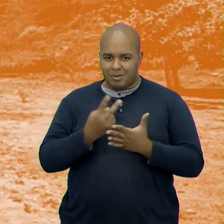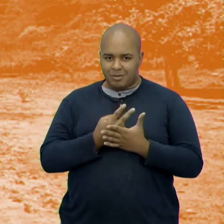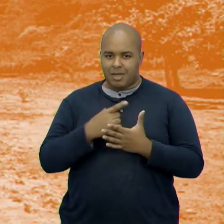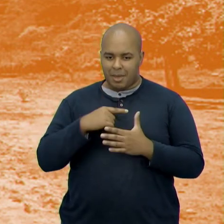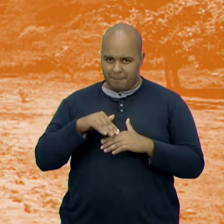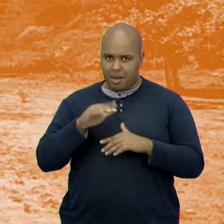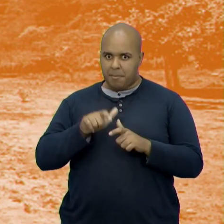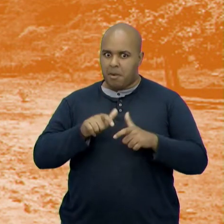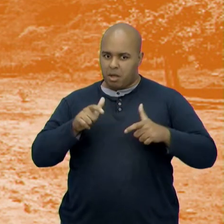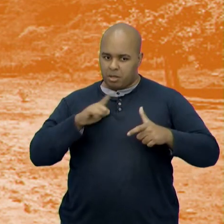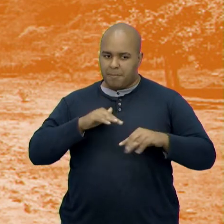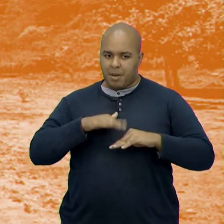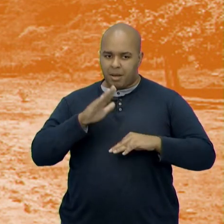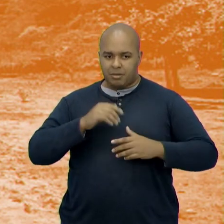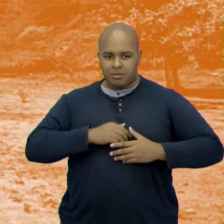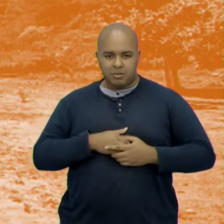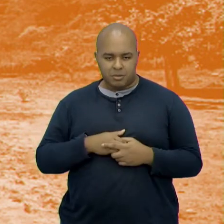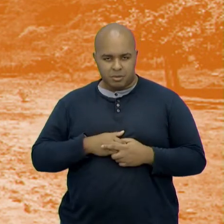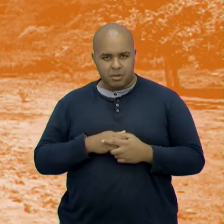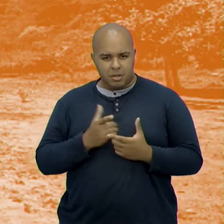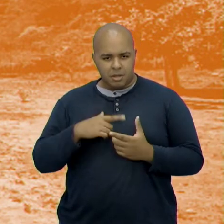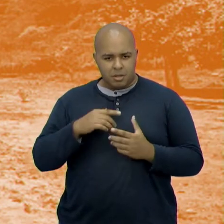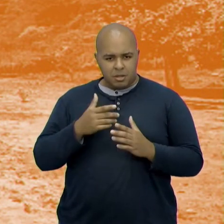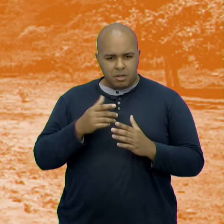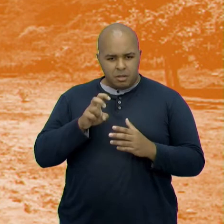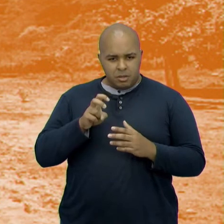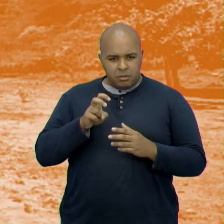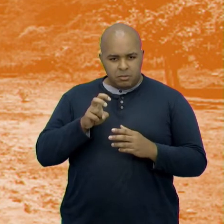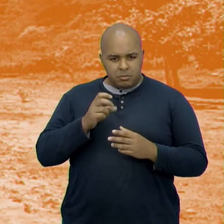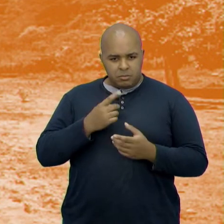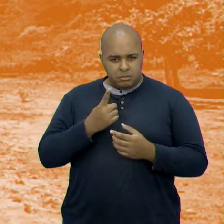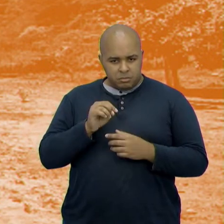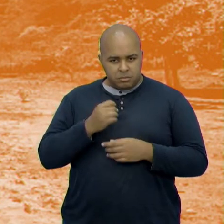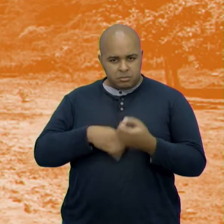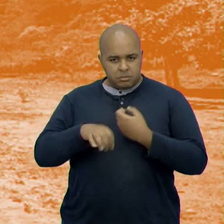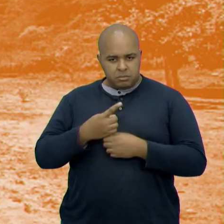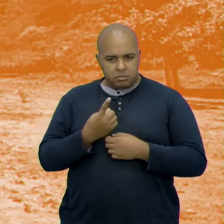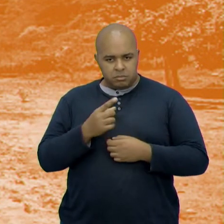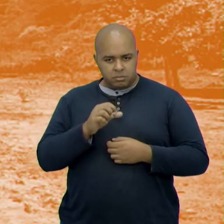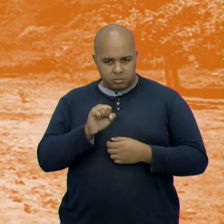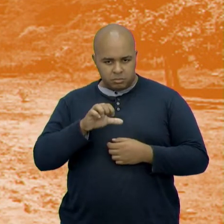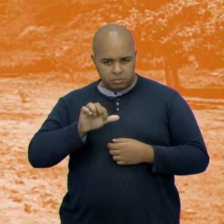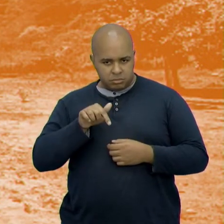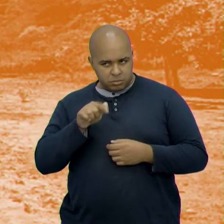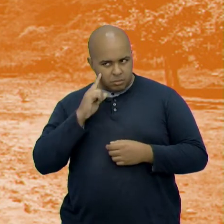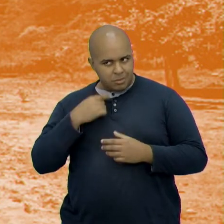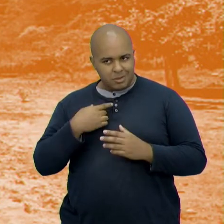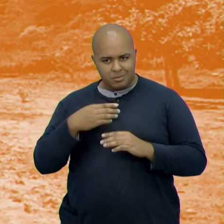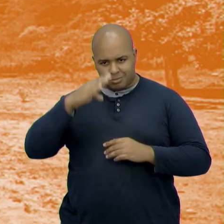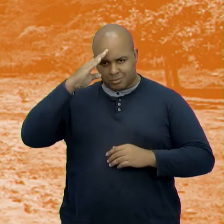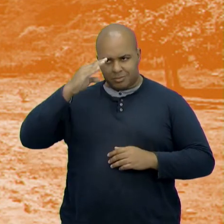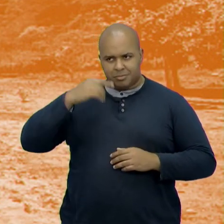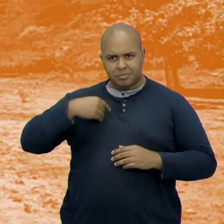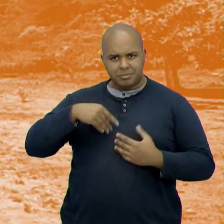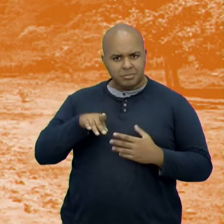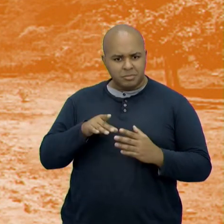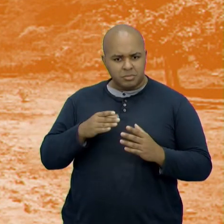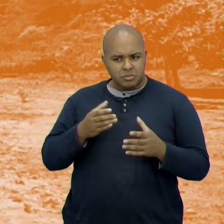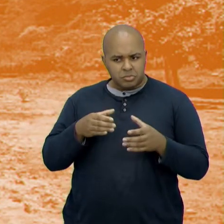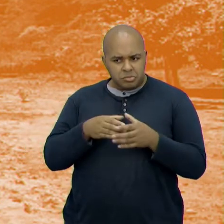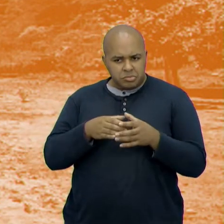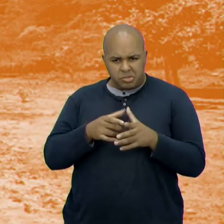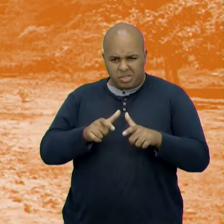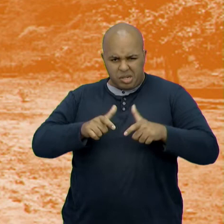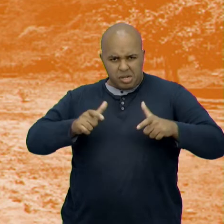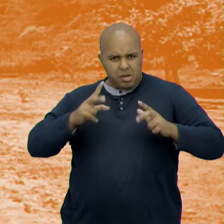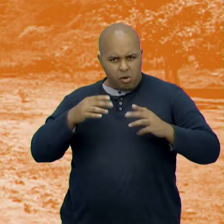é muito maior, tá? De 5 de 10 de 1897, o exército manda realmente uma tropa, como se